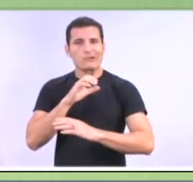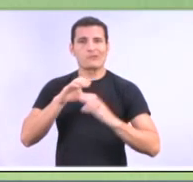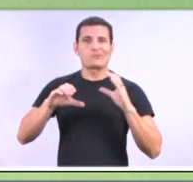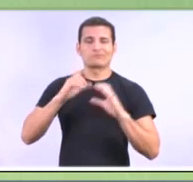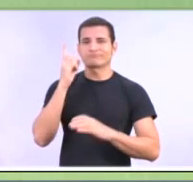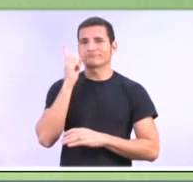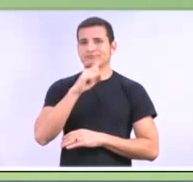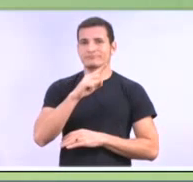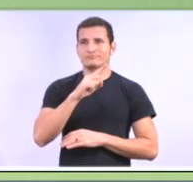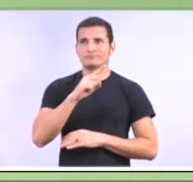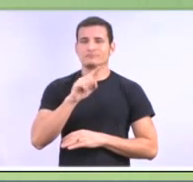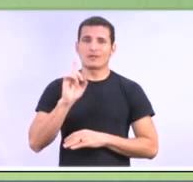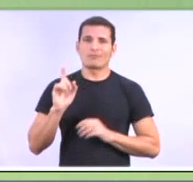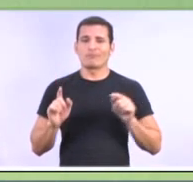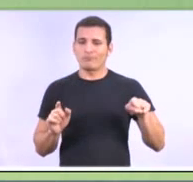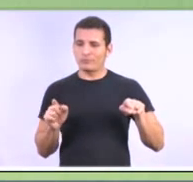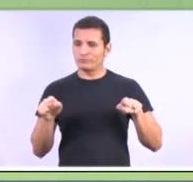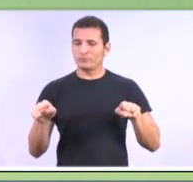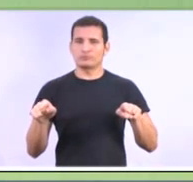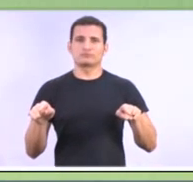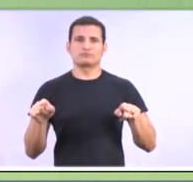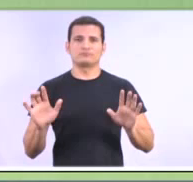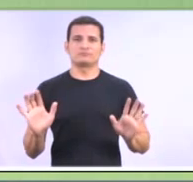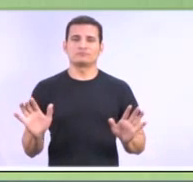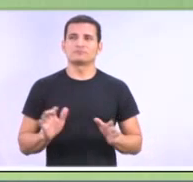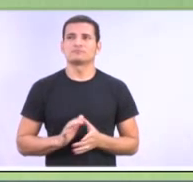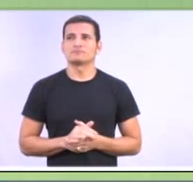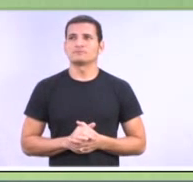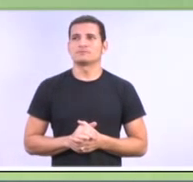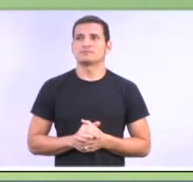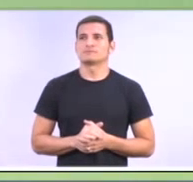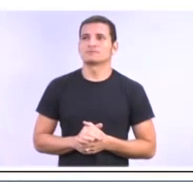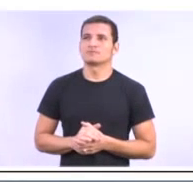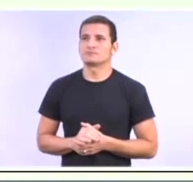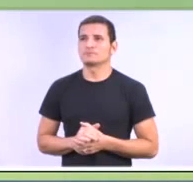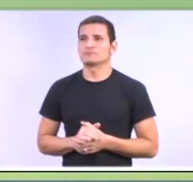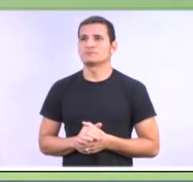Então, ponto a ponto, muito simples. Vamos para outra?